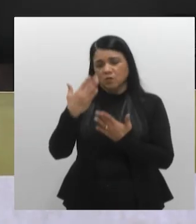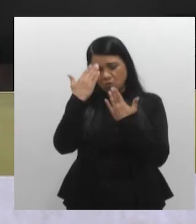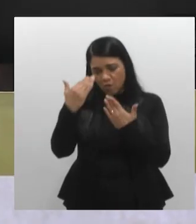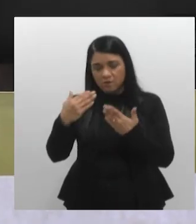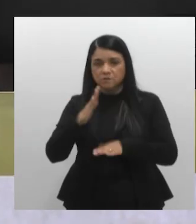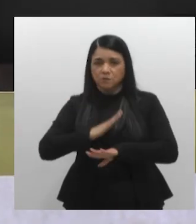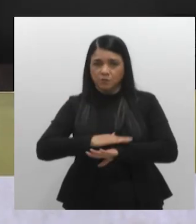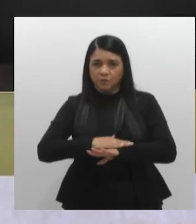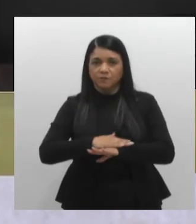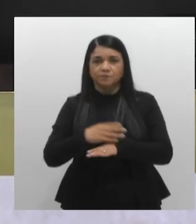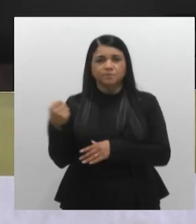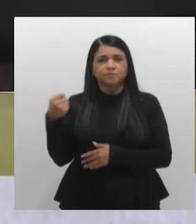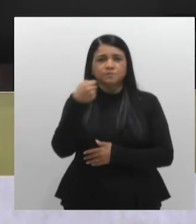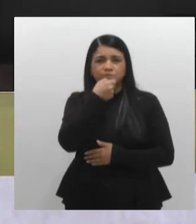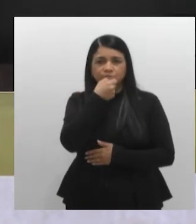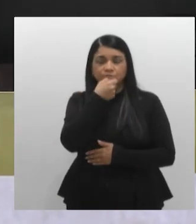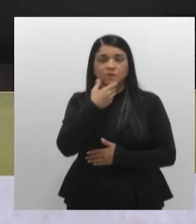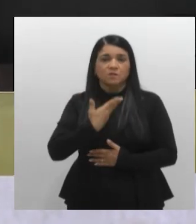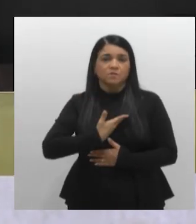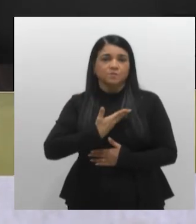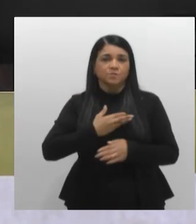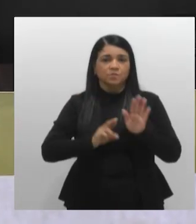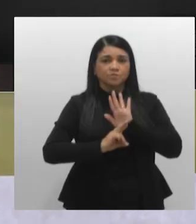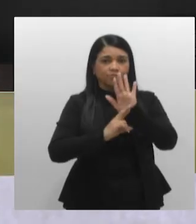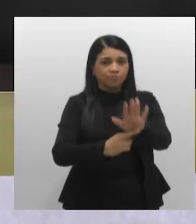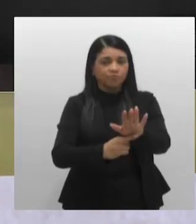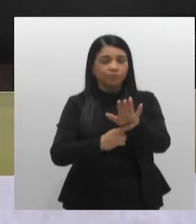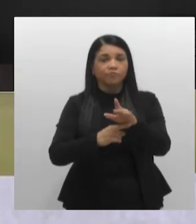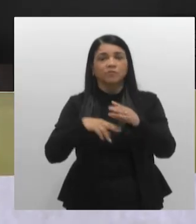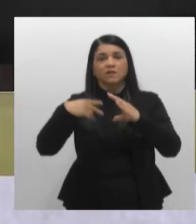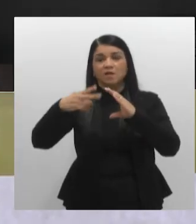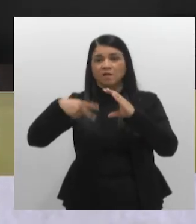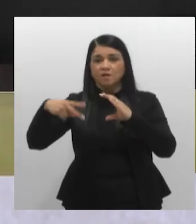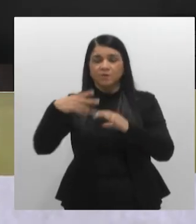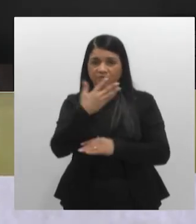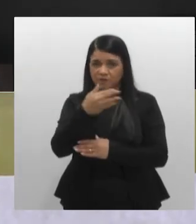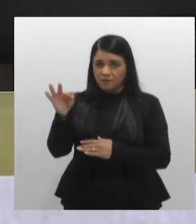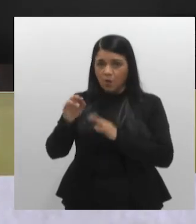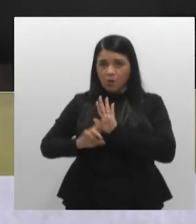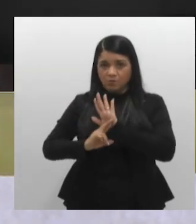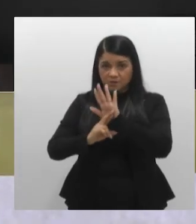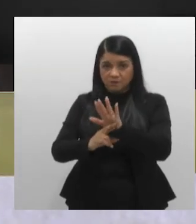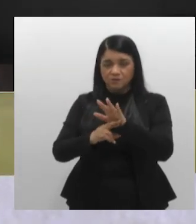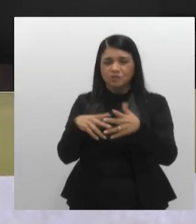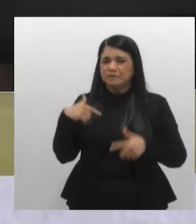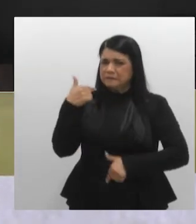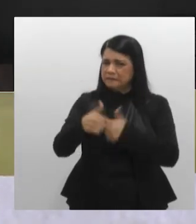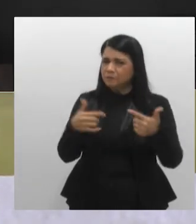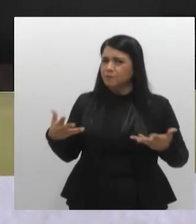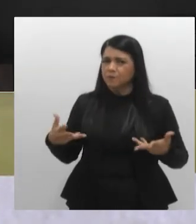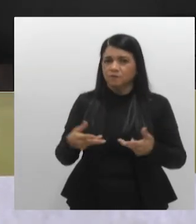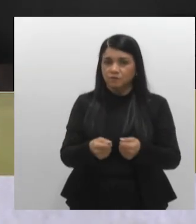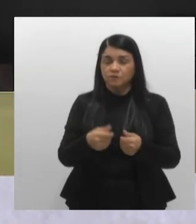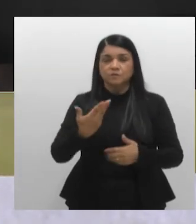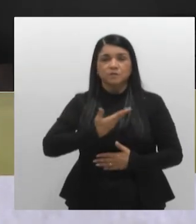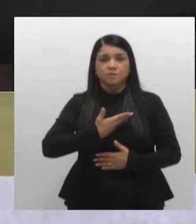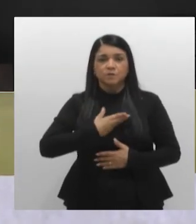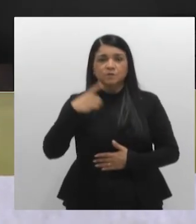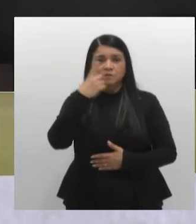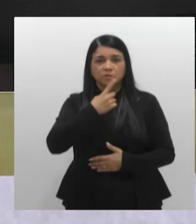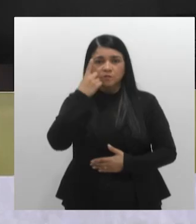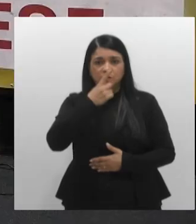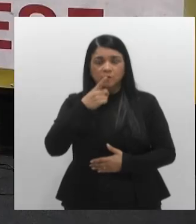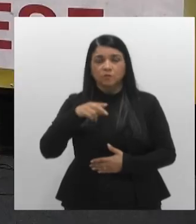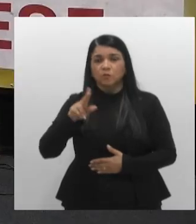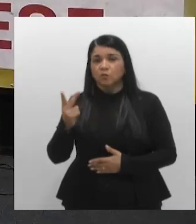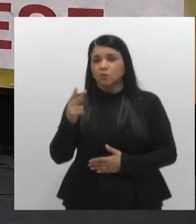passar a palavra agora ao nosso querido amigo, representando também a nossa Câmara Federal, tem feito um trabalho incrível, nosso amigo e deputado